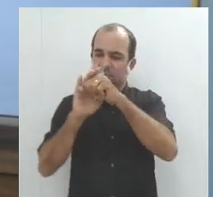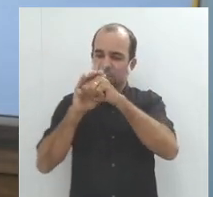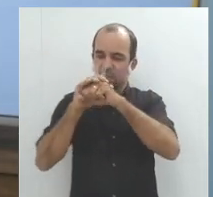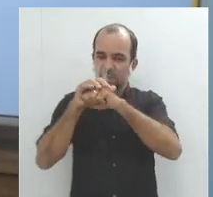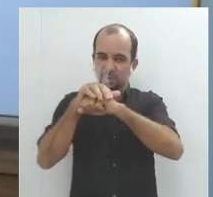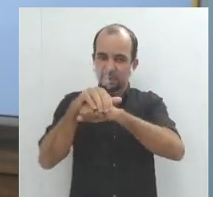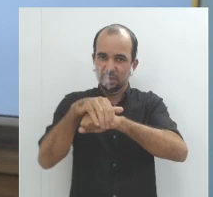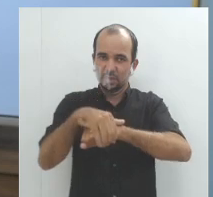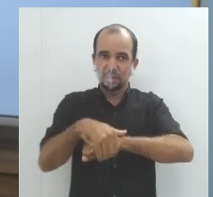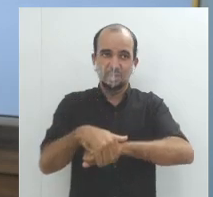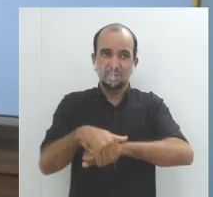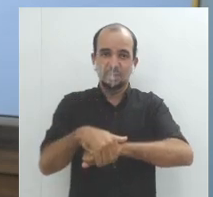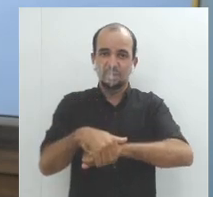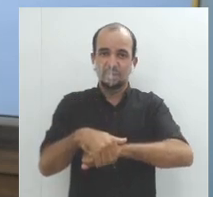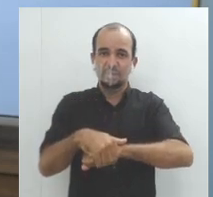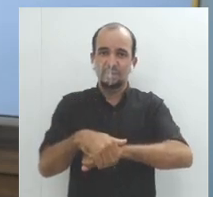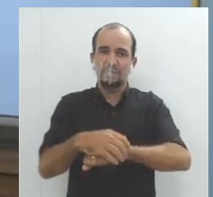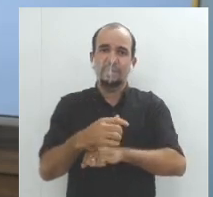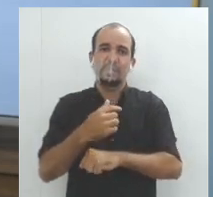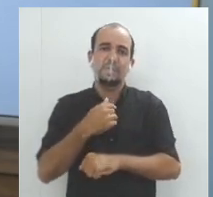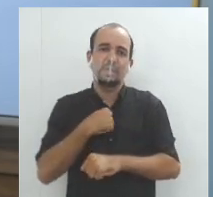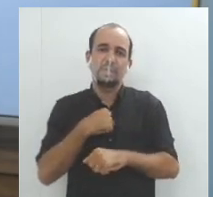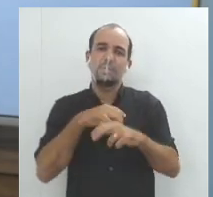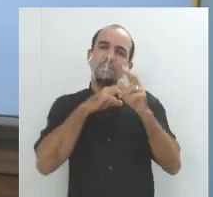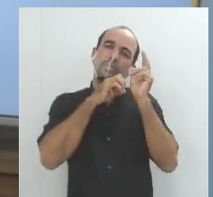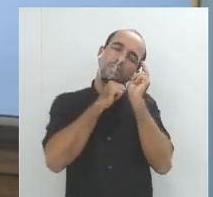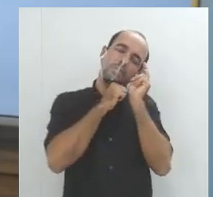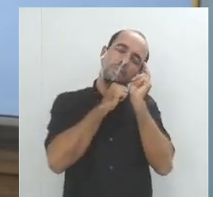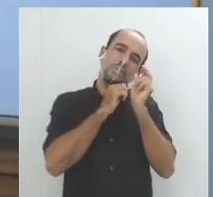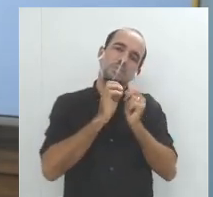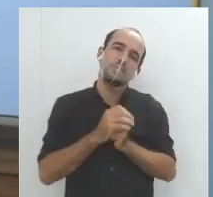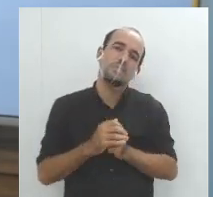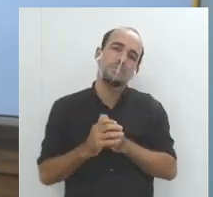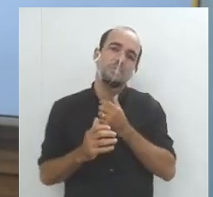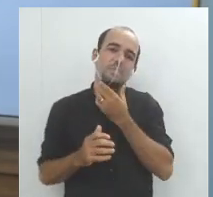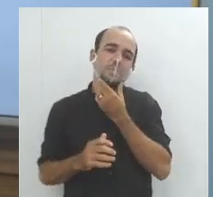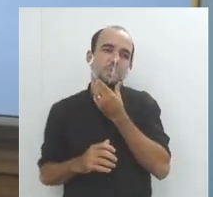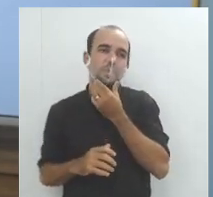eu, vírgula, eu dormi. Deixa eu colocar aqui.